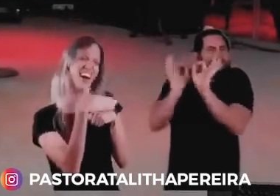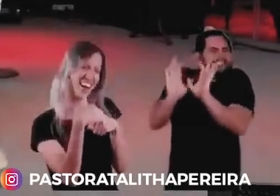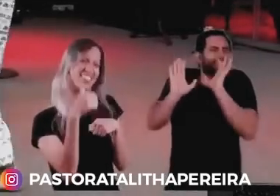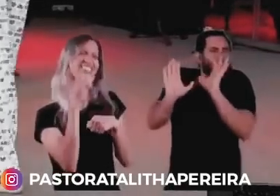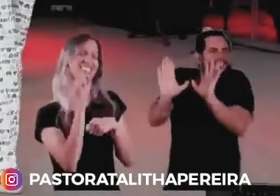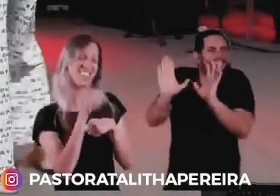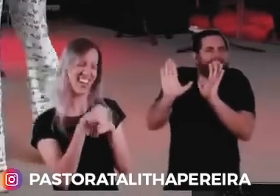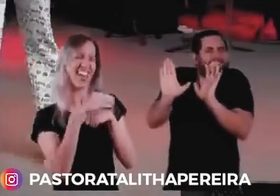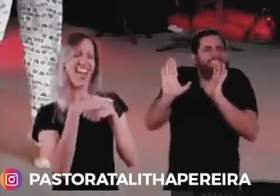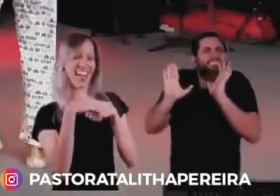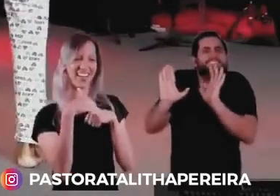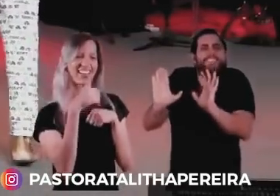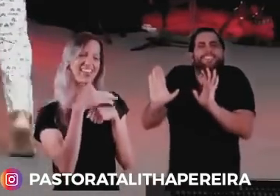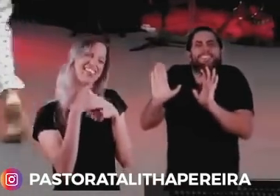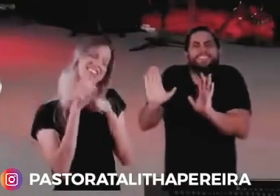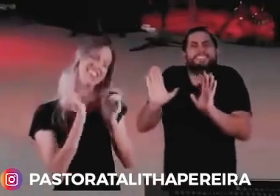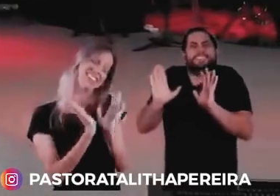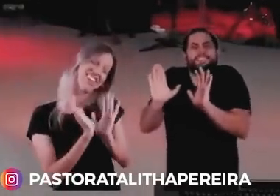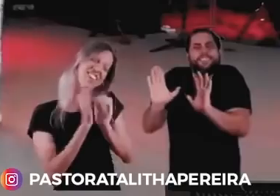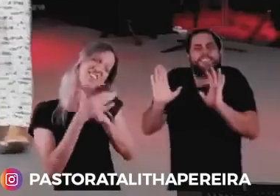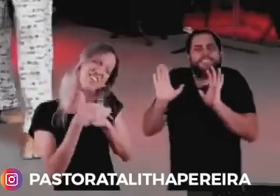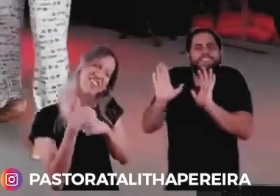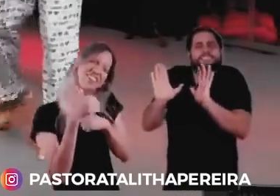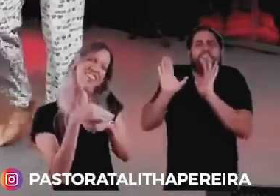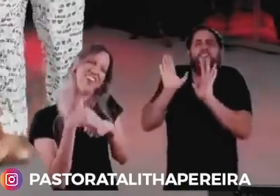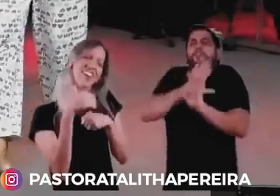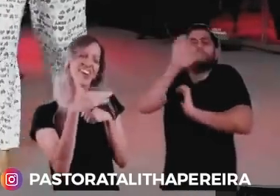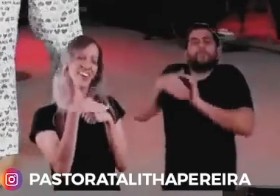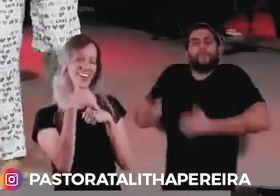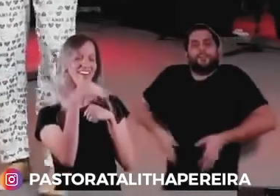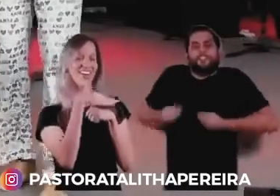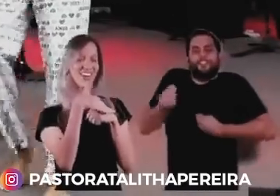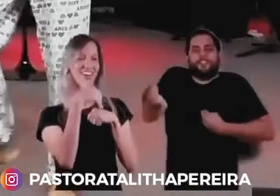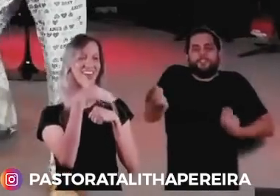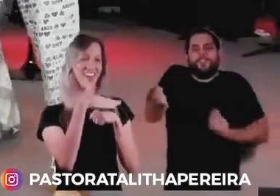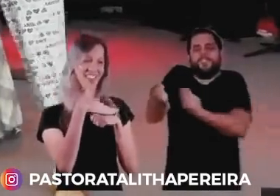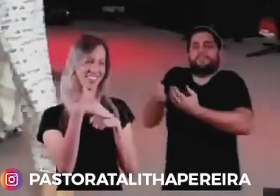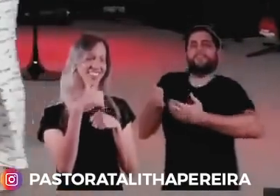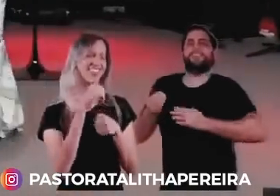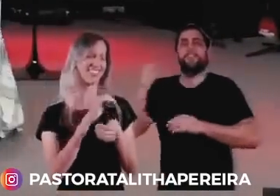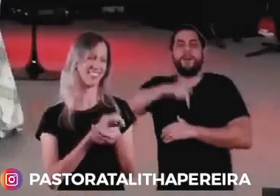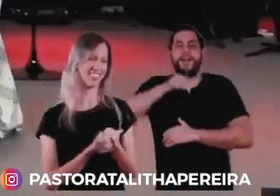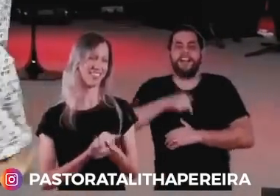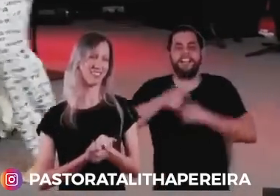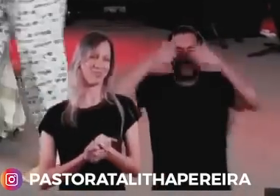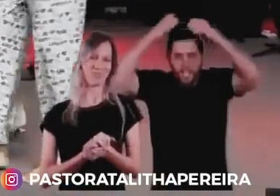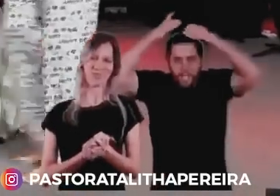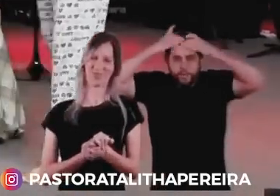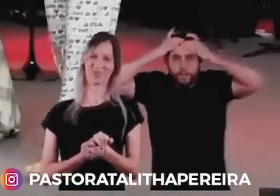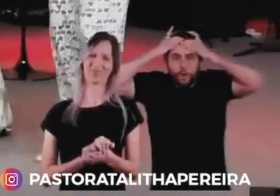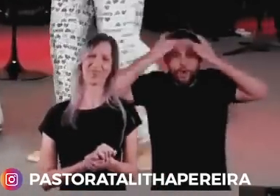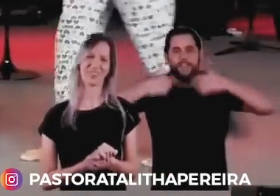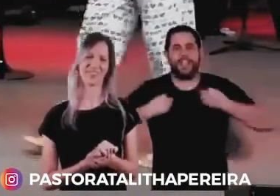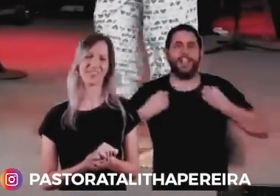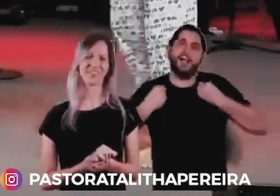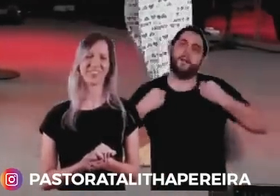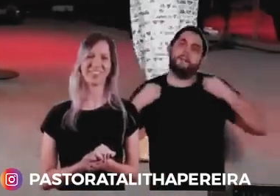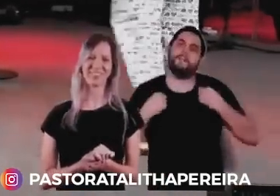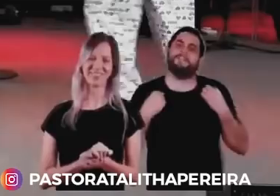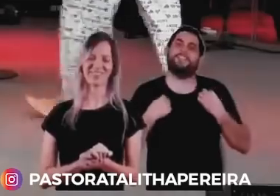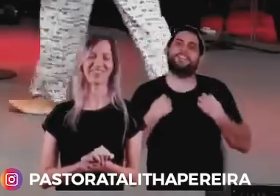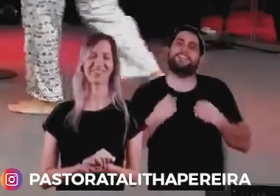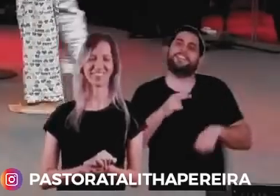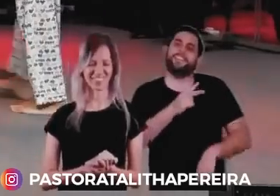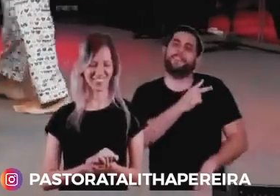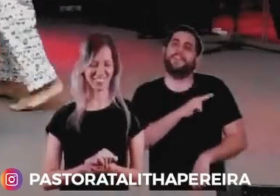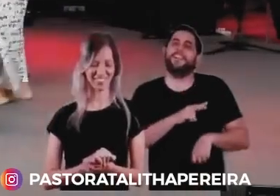Denguinho, minha filha. Pelo amor de Deus, gente. Leve tudo, meu irmão, pro quarto, mas touca. E camisa de vereador, meu irmão.